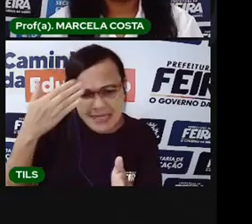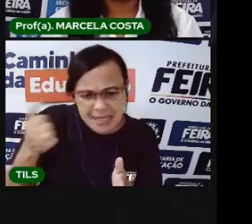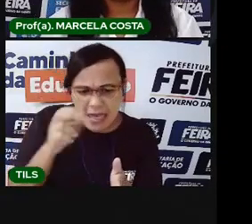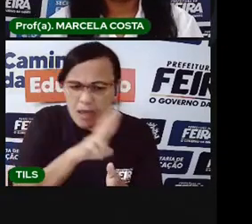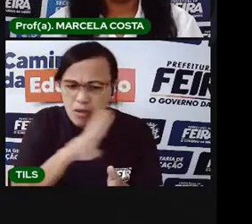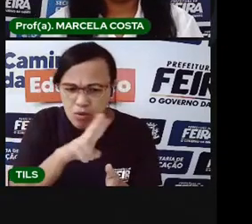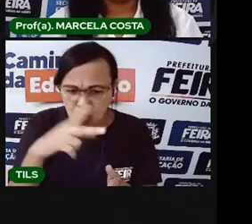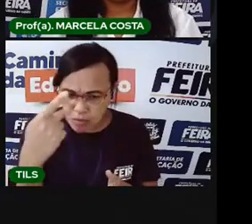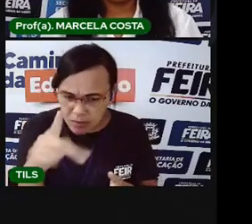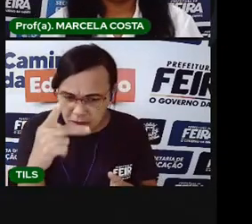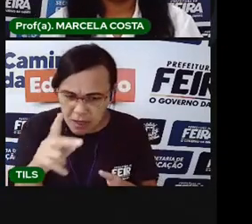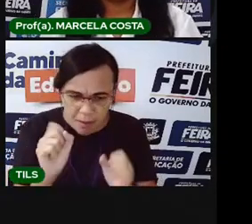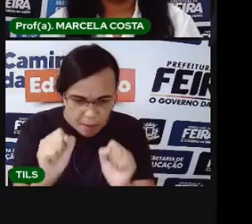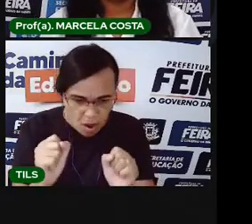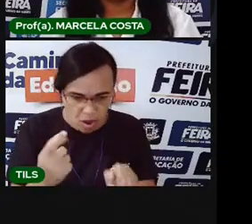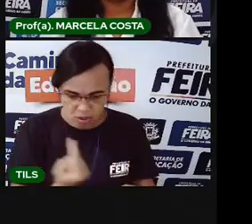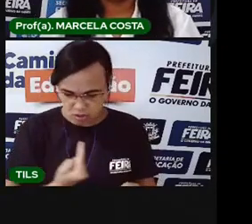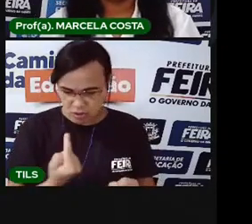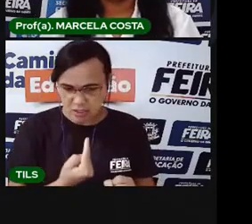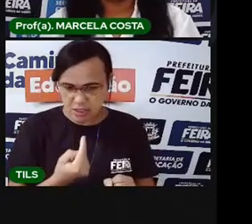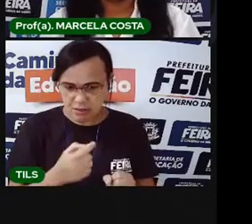nome? Sozinho?